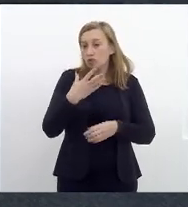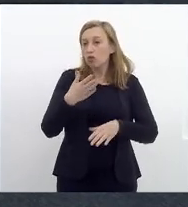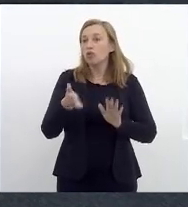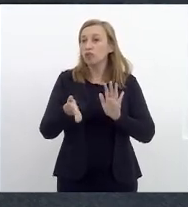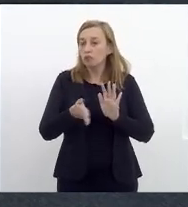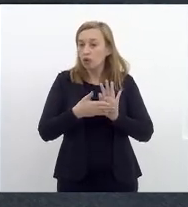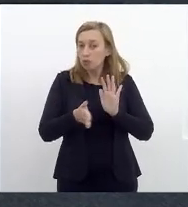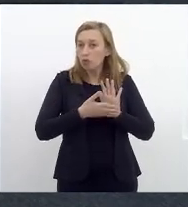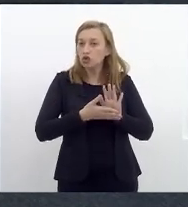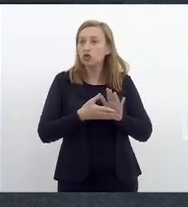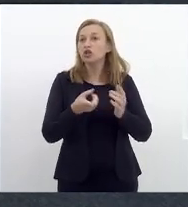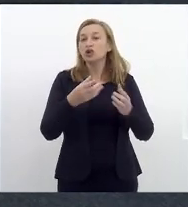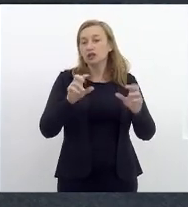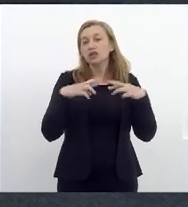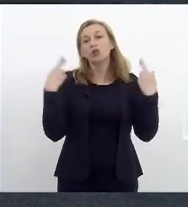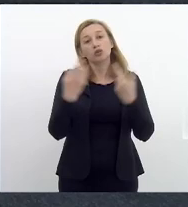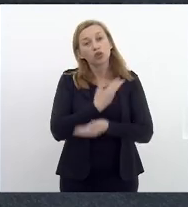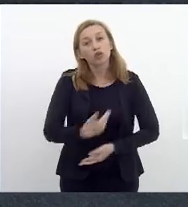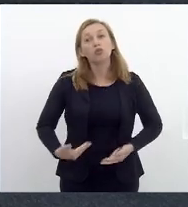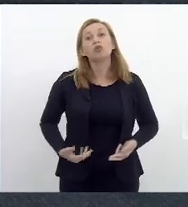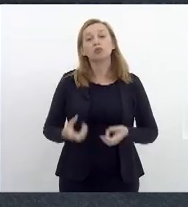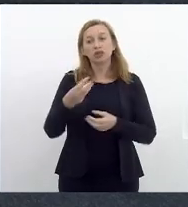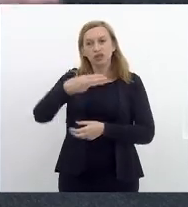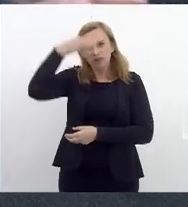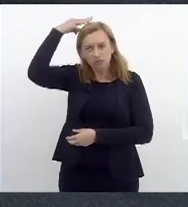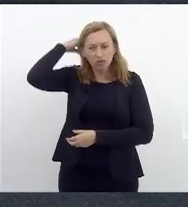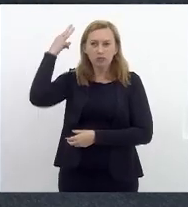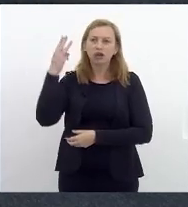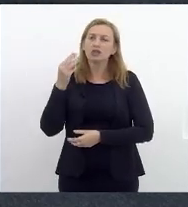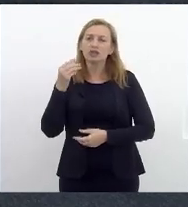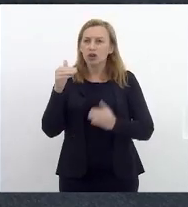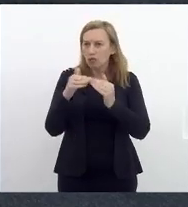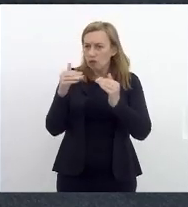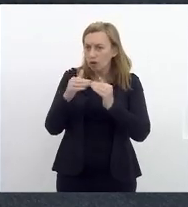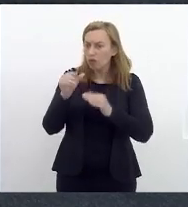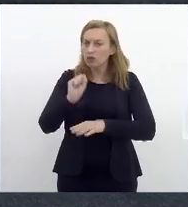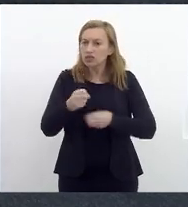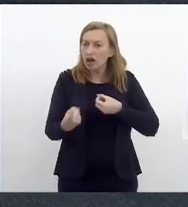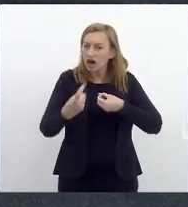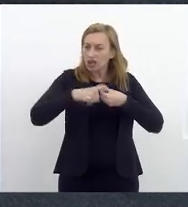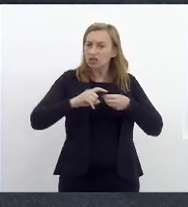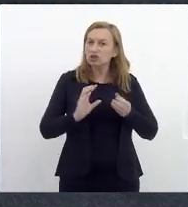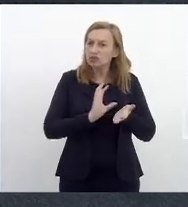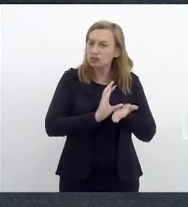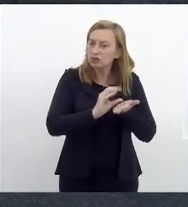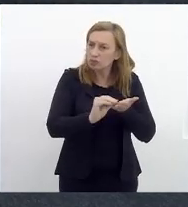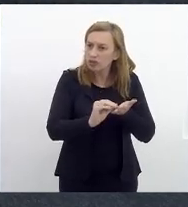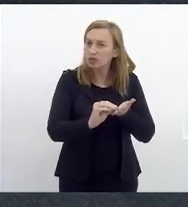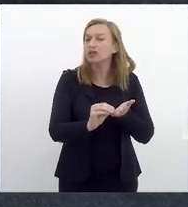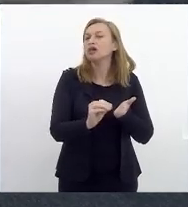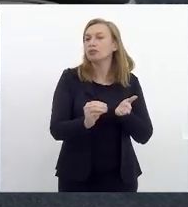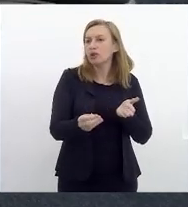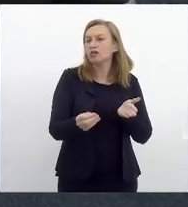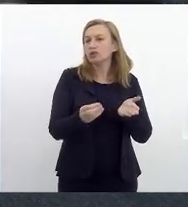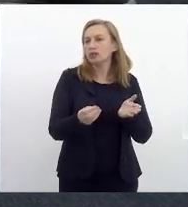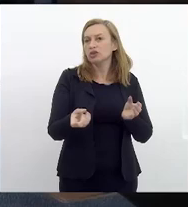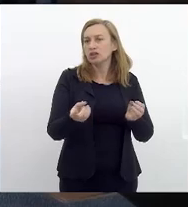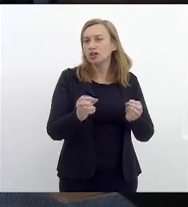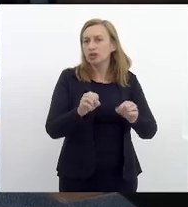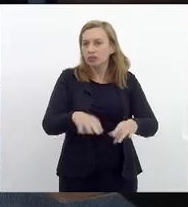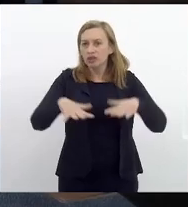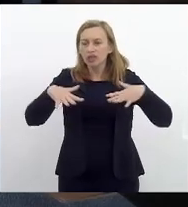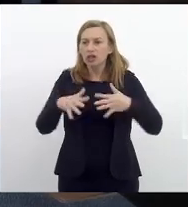apropriado que a gente faça uma audiência, Márcio, tem total acordo. Antes de voltar com a matéria em plenário, eu só queria propor que essa